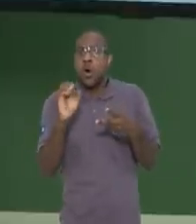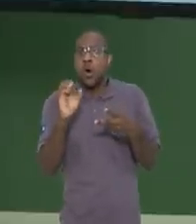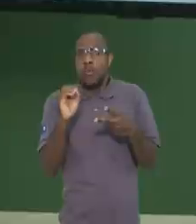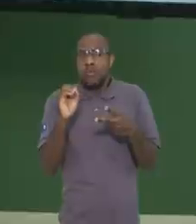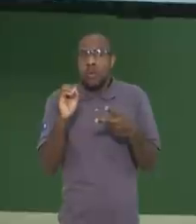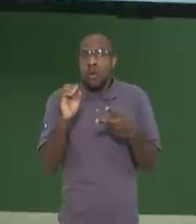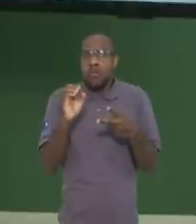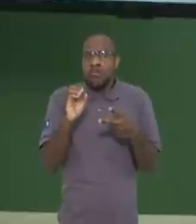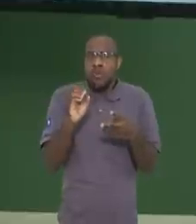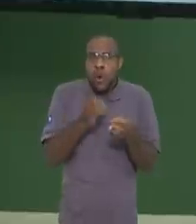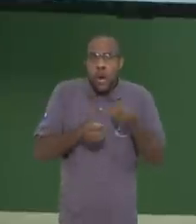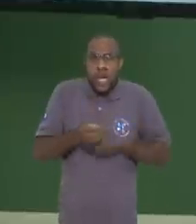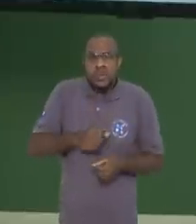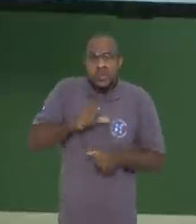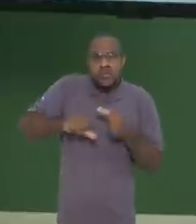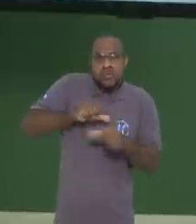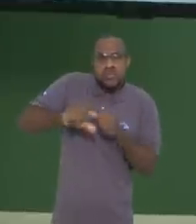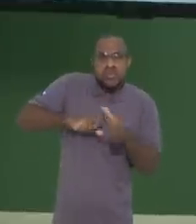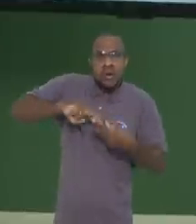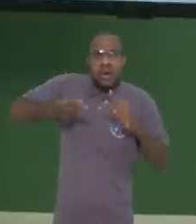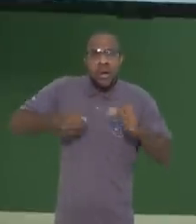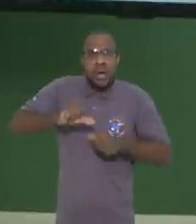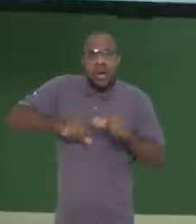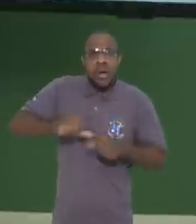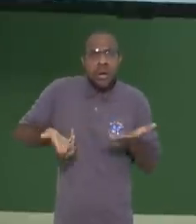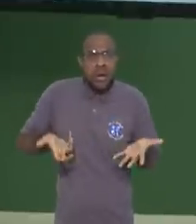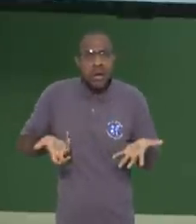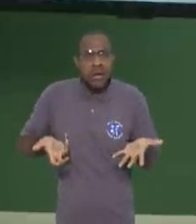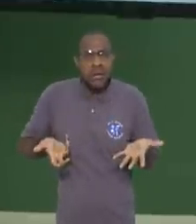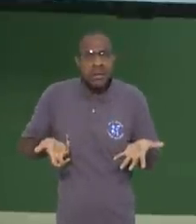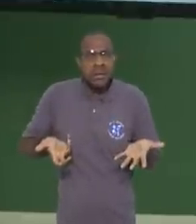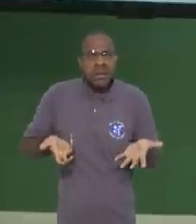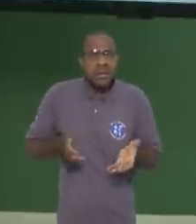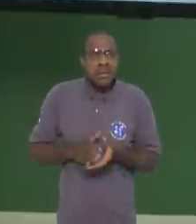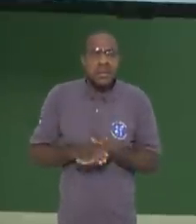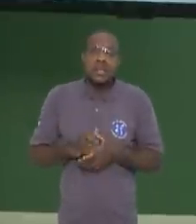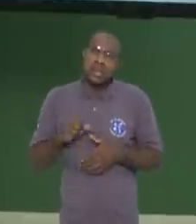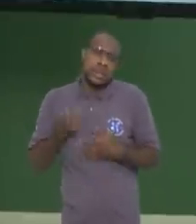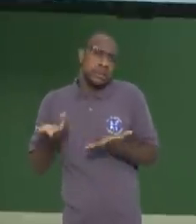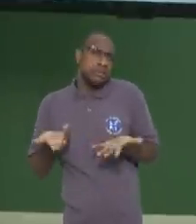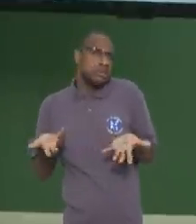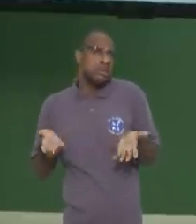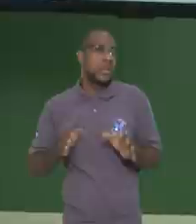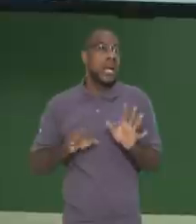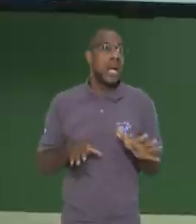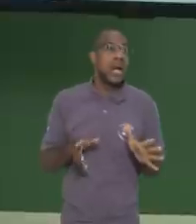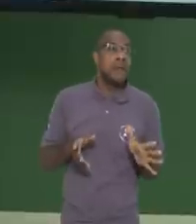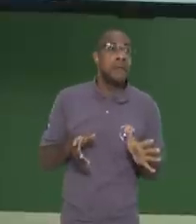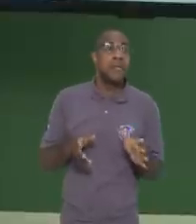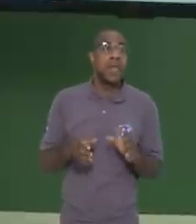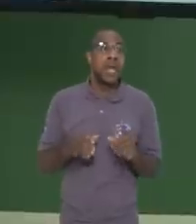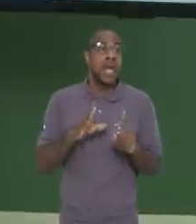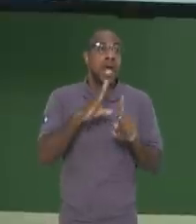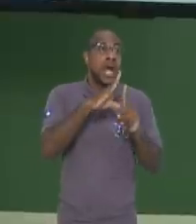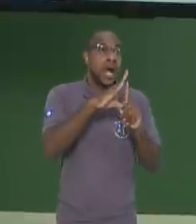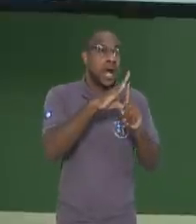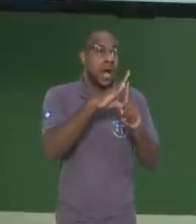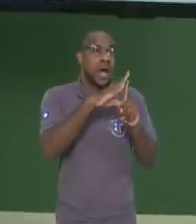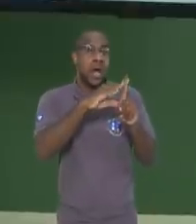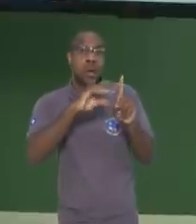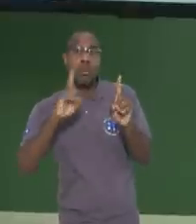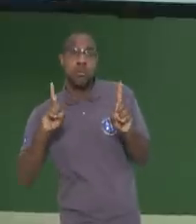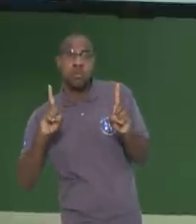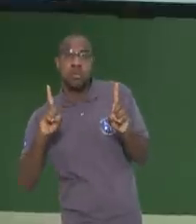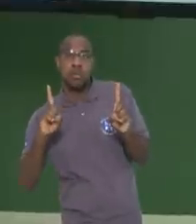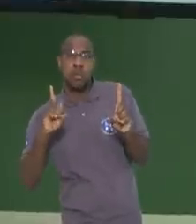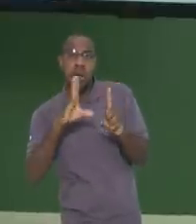modificado? Ele vai ser um organismo geneticamente modificado, porque eu recombinei o DNA dele. Clonagem. A gente viu que tinha uma etapa que você tinha que